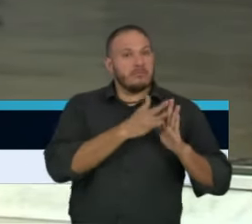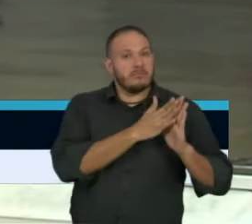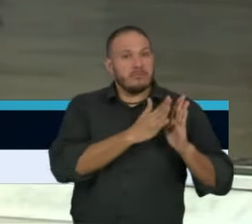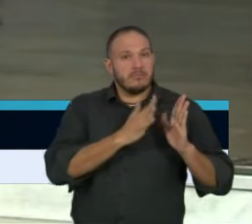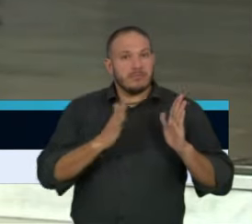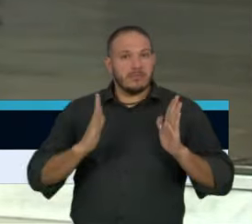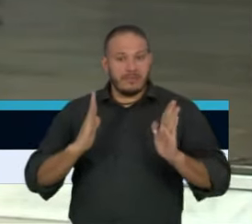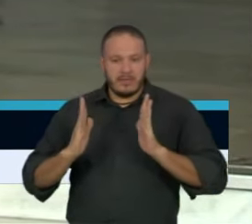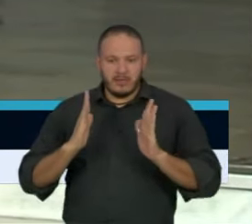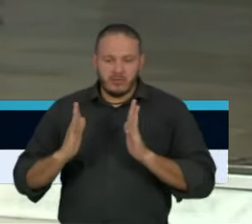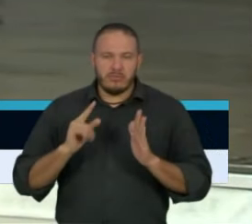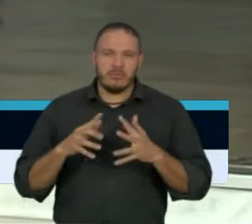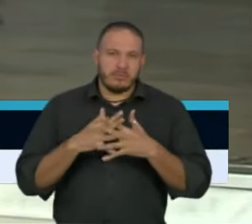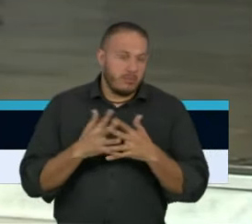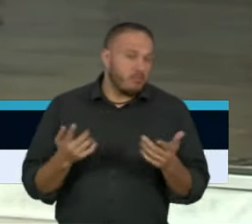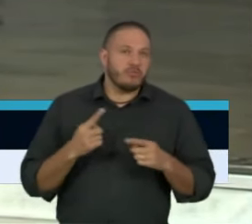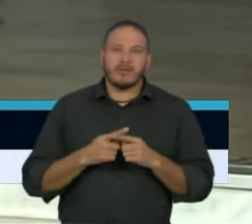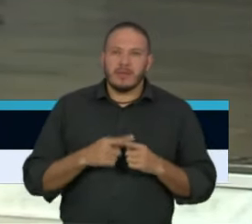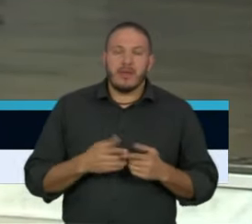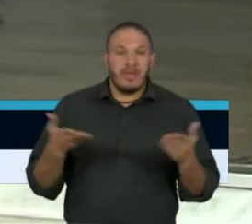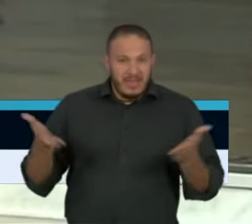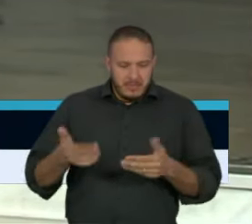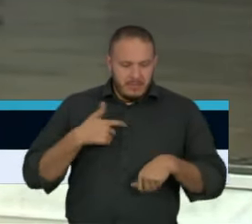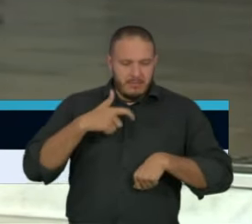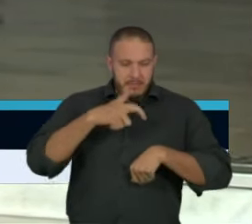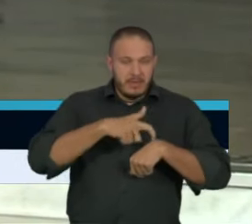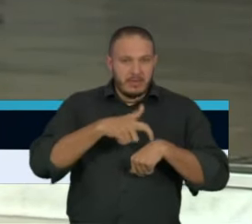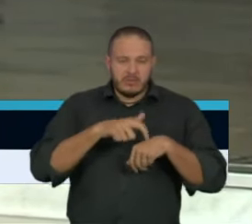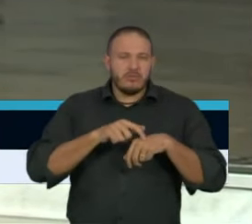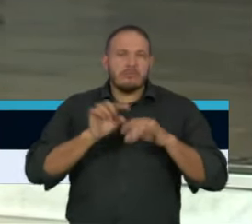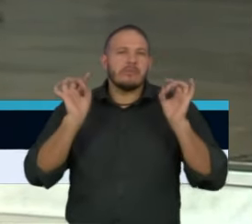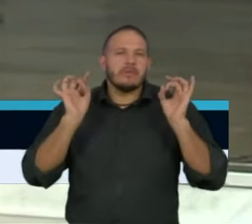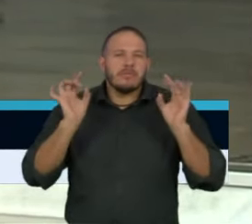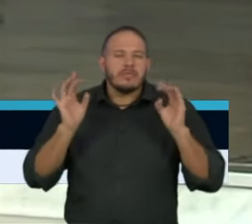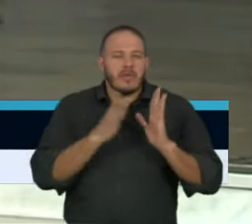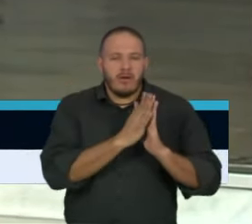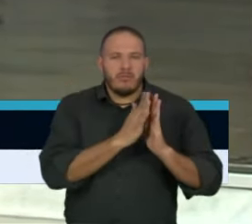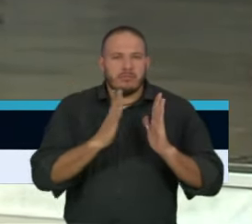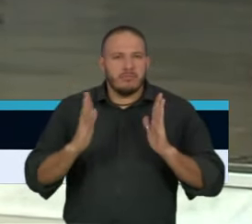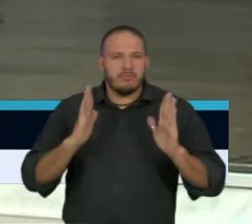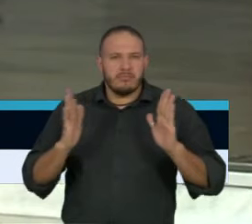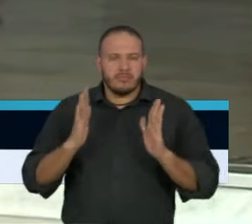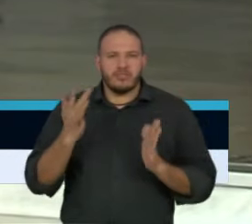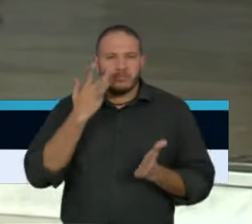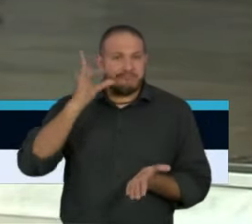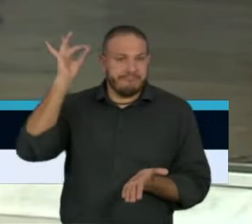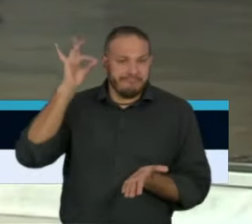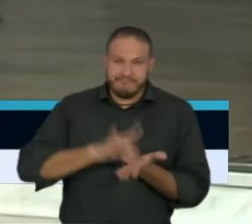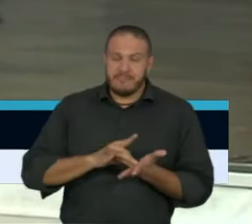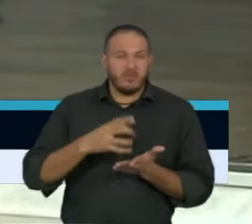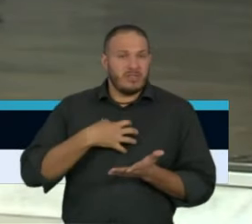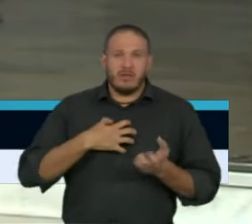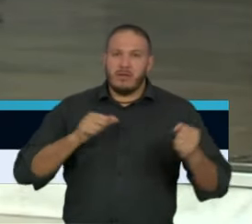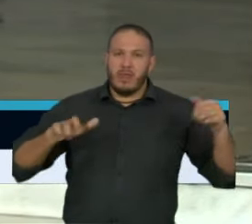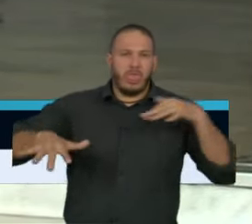excepcionalidade. E por quê? Porque durante esse período de excepcionalidade, que nós temos decretado a situação de calamidade